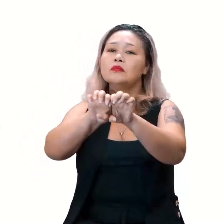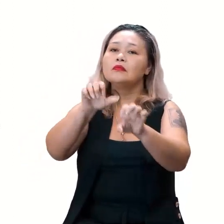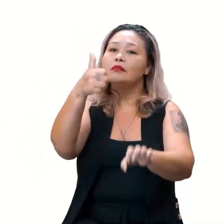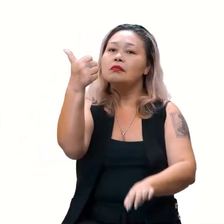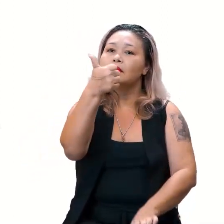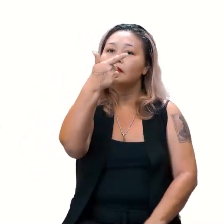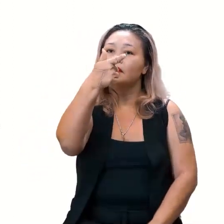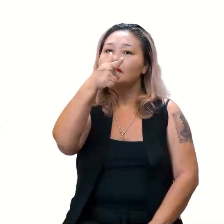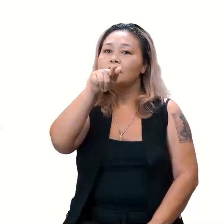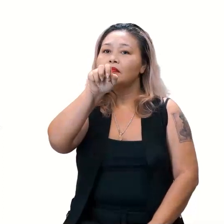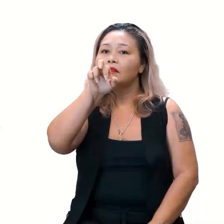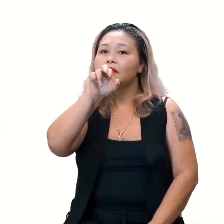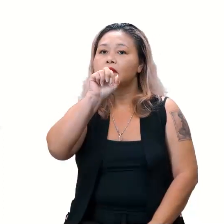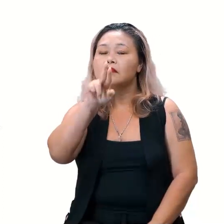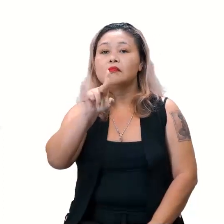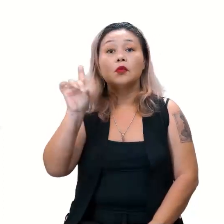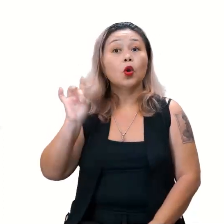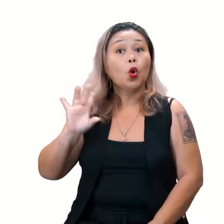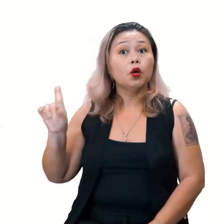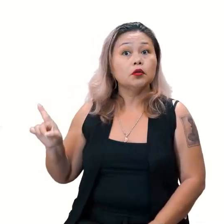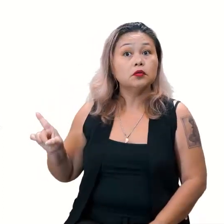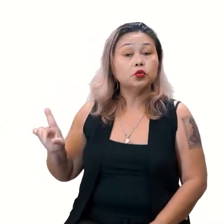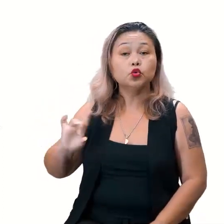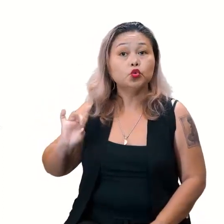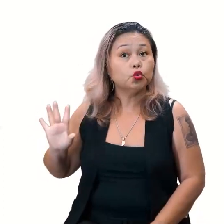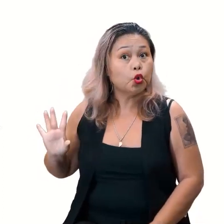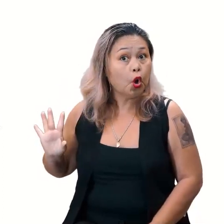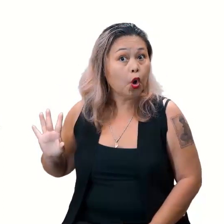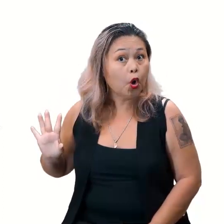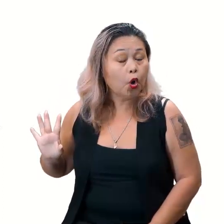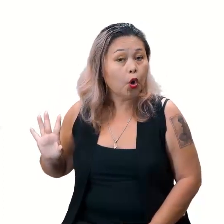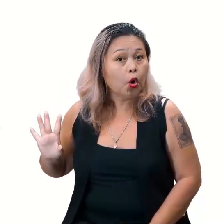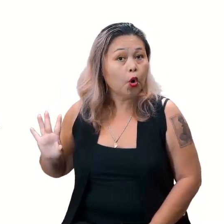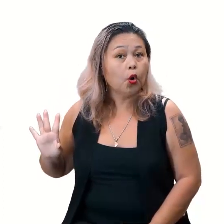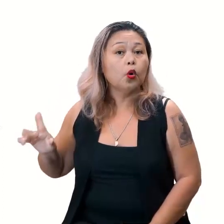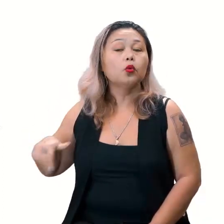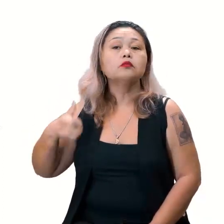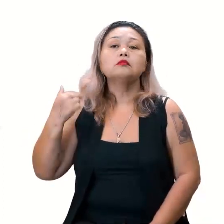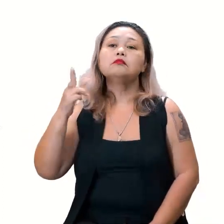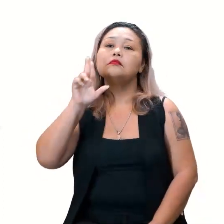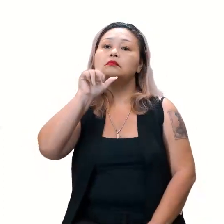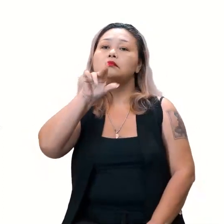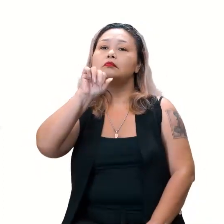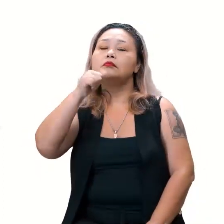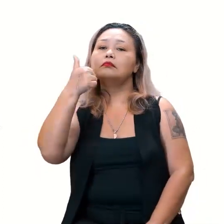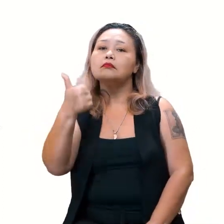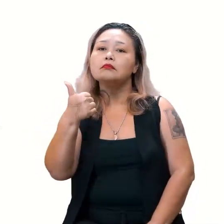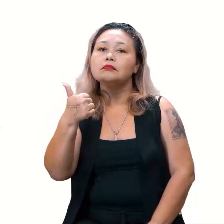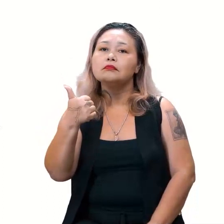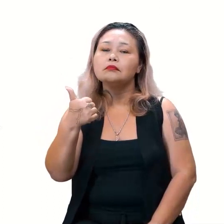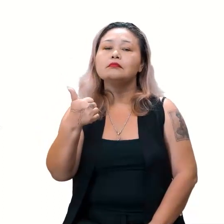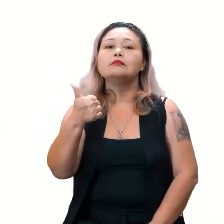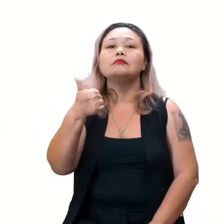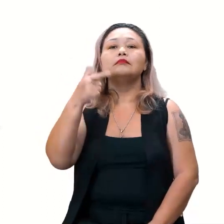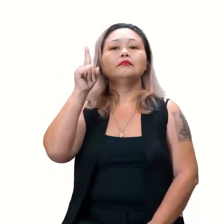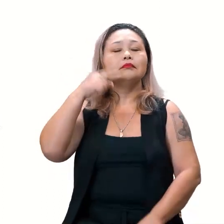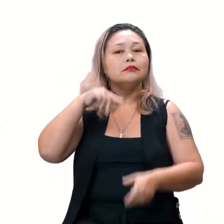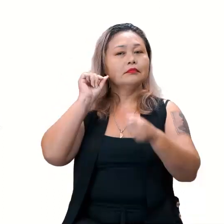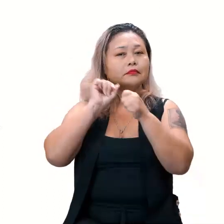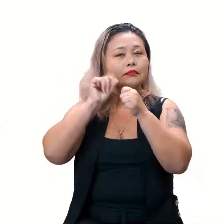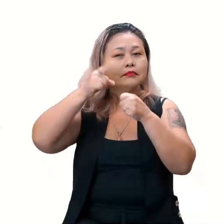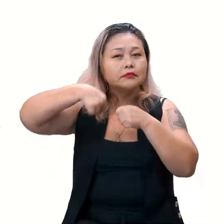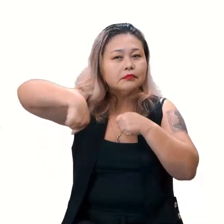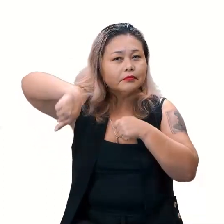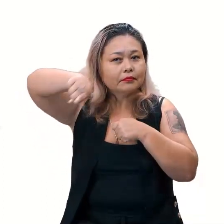primeiro grau. Só isso. E por isso que na unidade 1 a gente fez aulas de equação do primeiro grau, né? Para a galera não